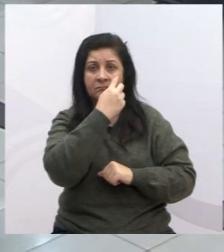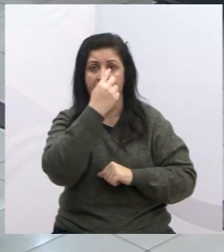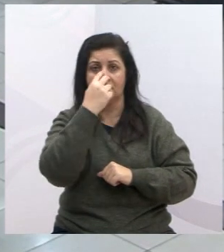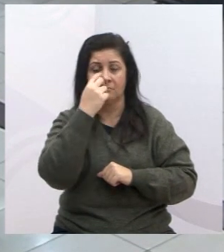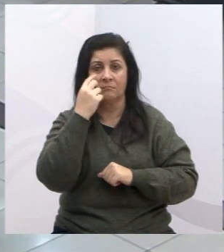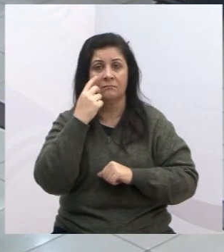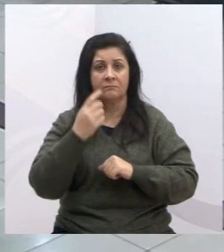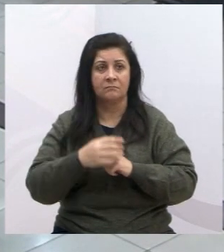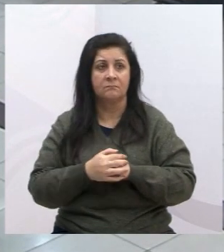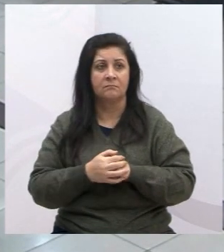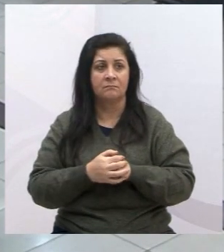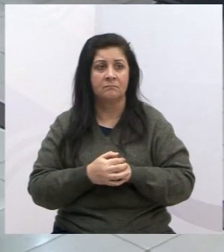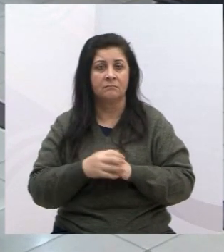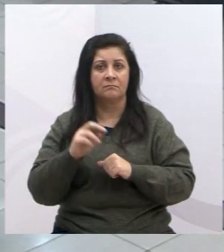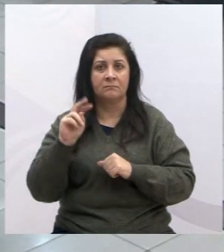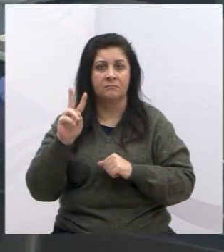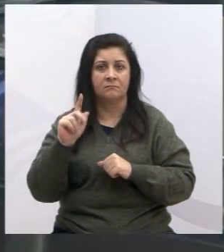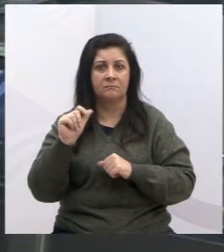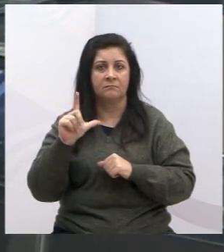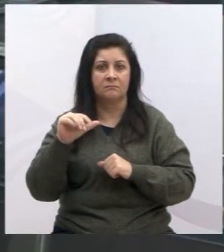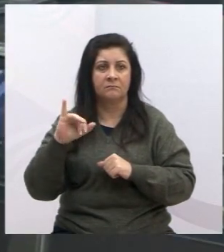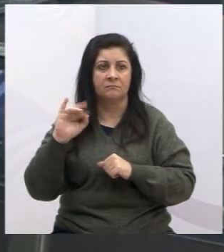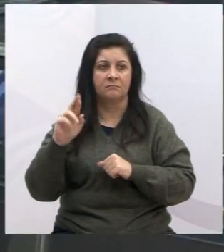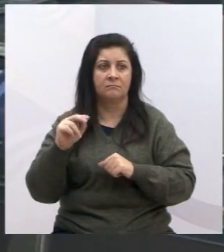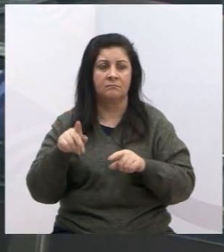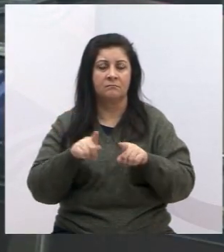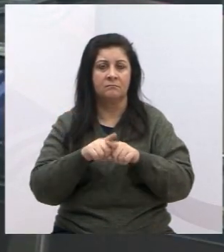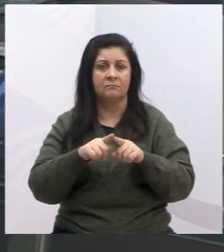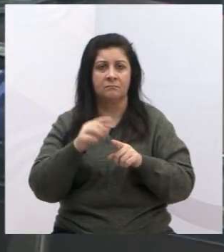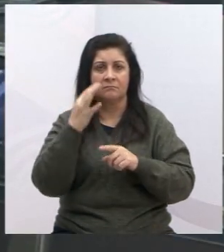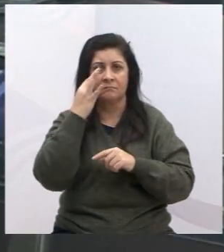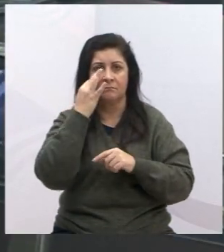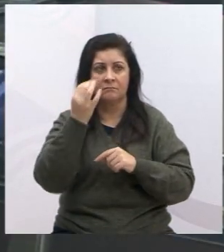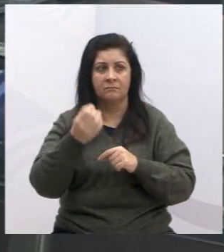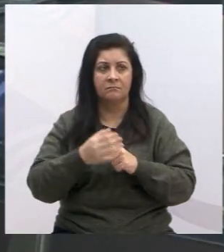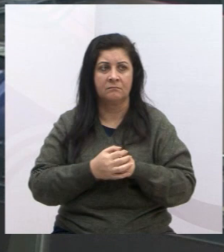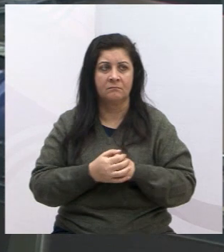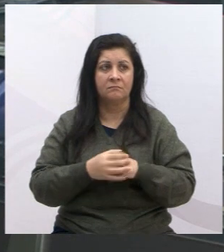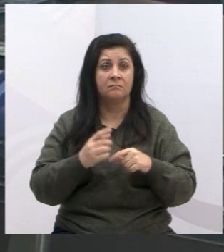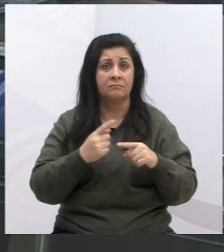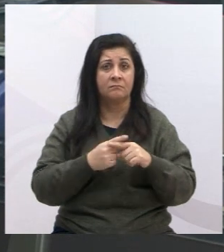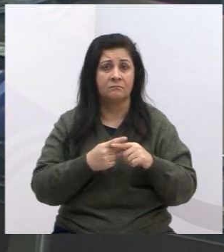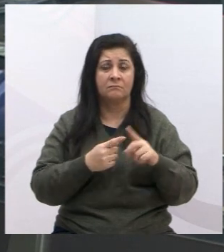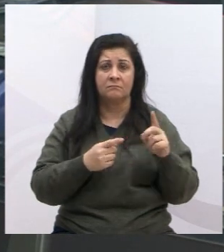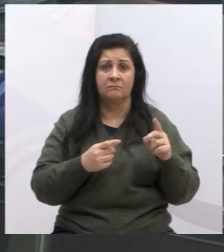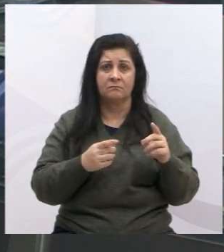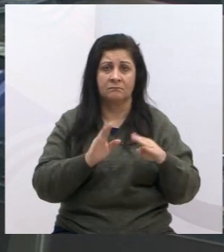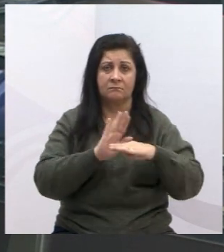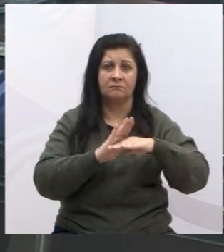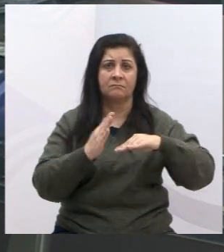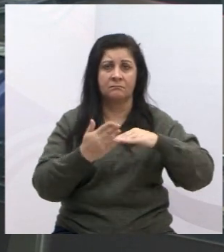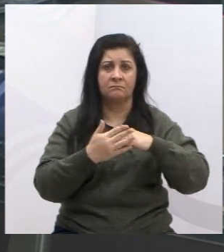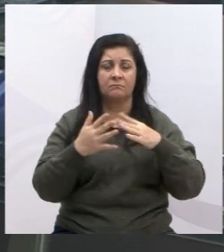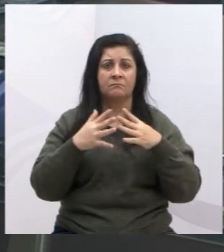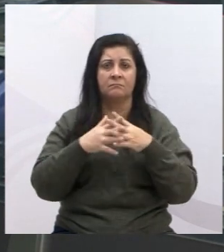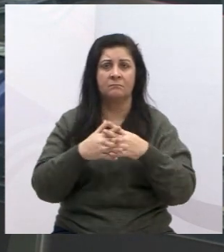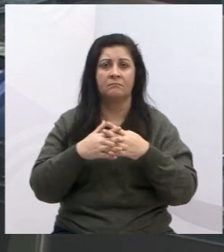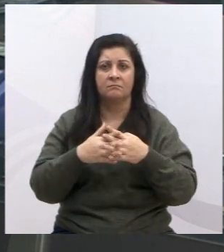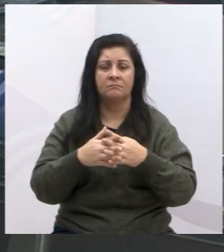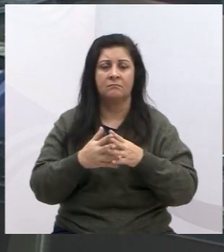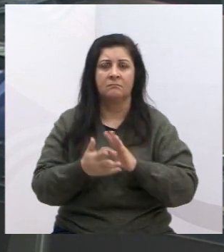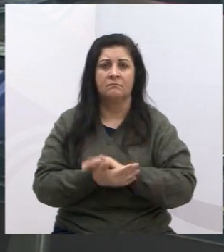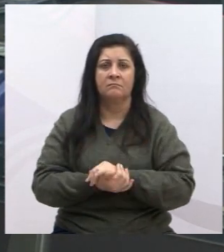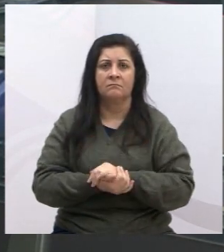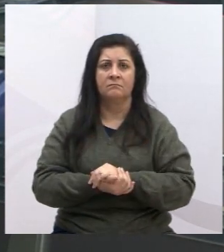também está cuidando e dando essa atenção especial ao pessoal do Marquês. É uma realidade muito complicada, né? Inclusive, o senhor